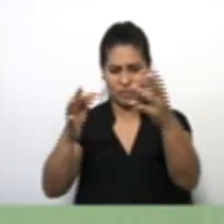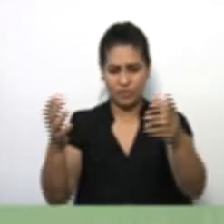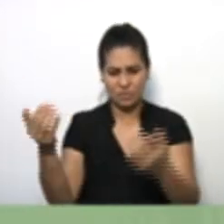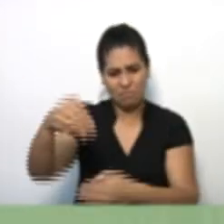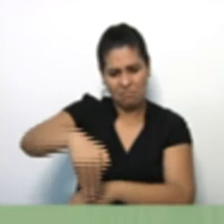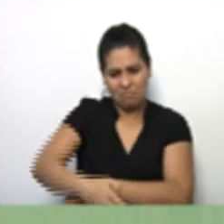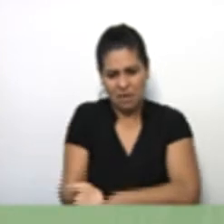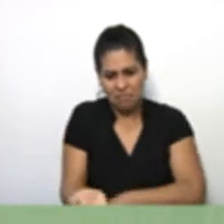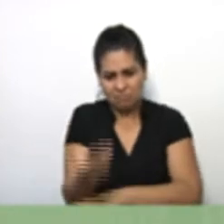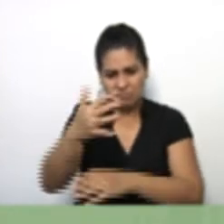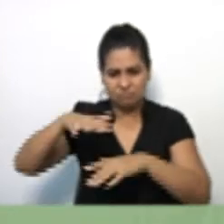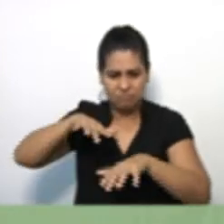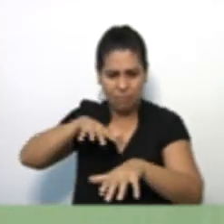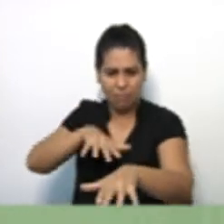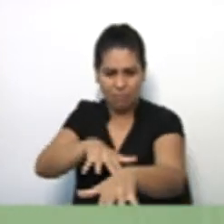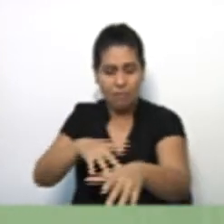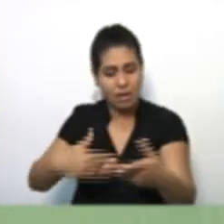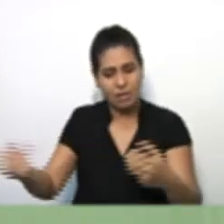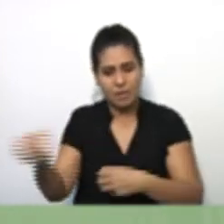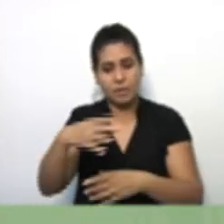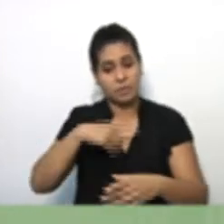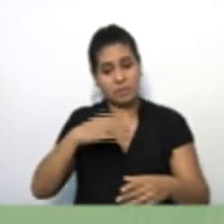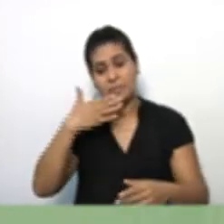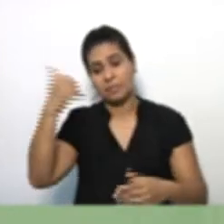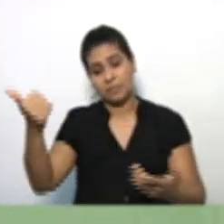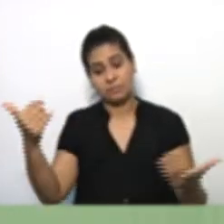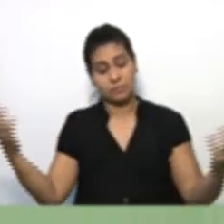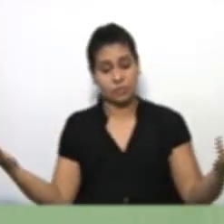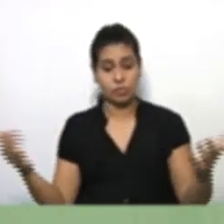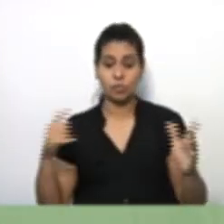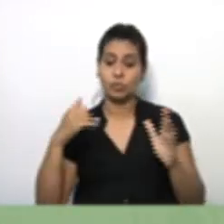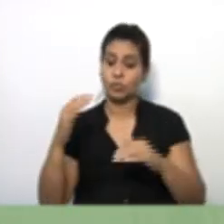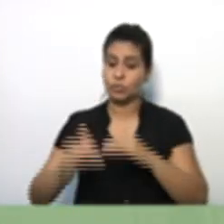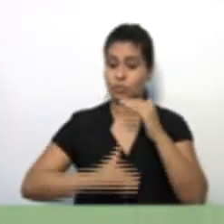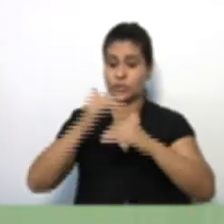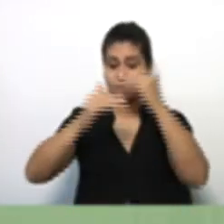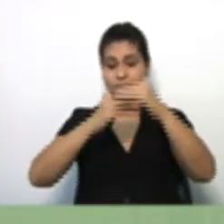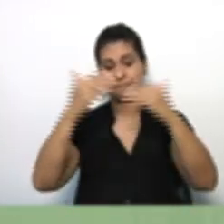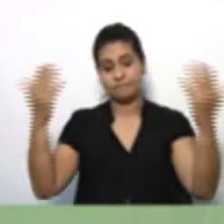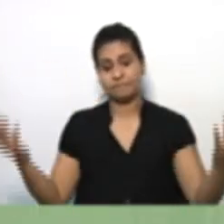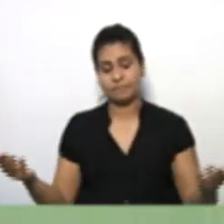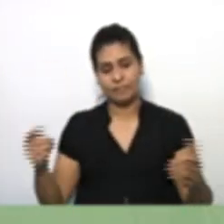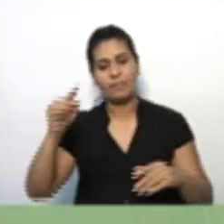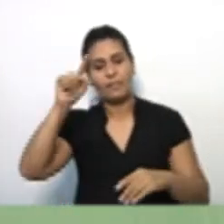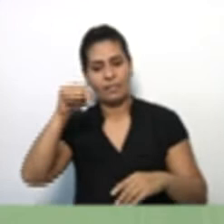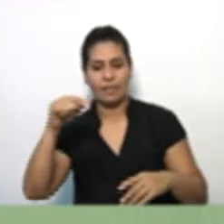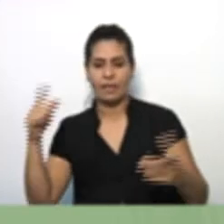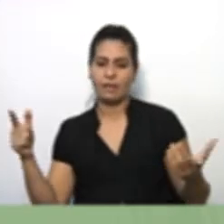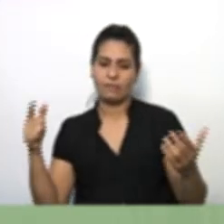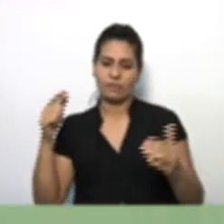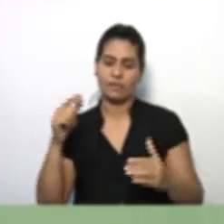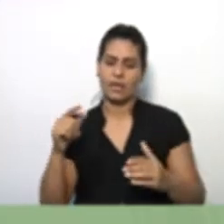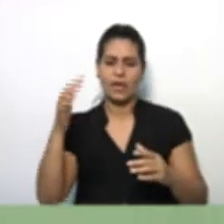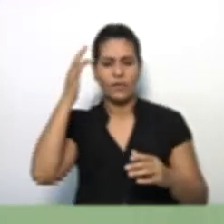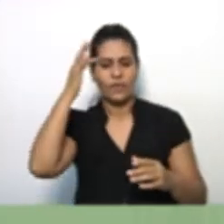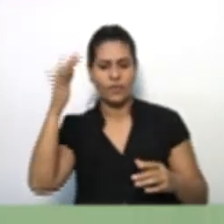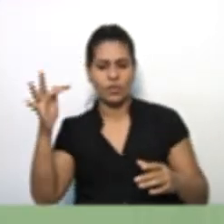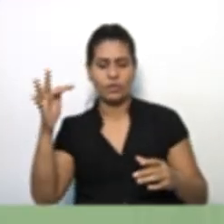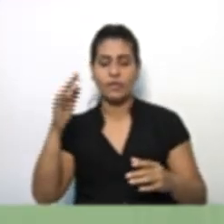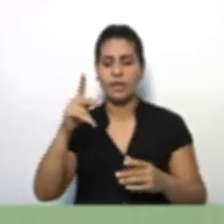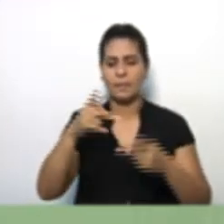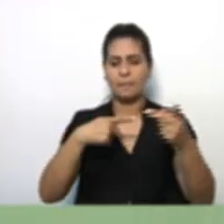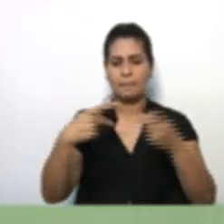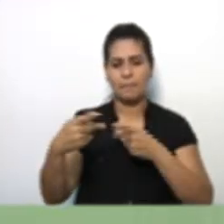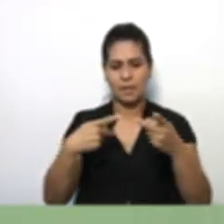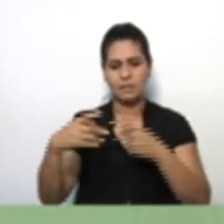e ferramentas novas. Isso tudo aqui para melhorar o quê? O desempenho. Isso chama-se o quê? A filosofia do